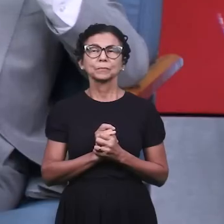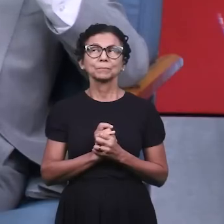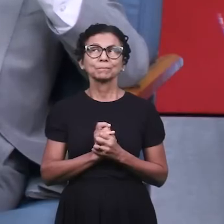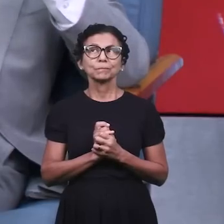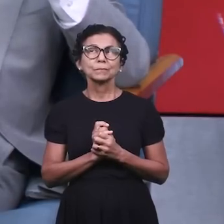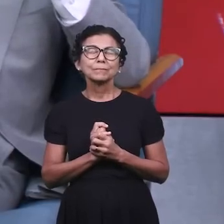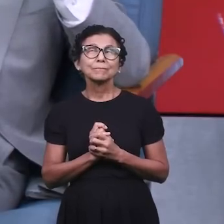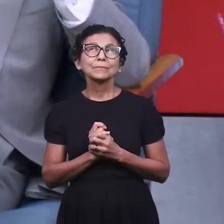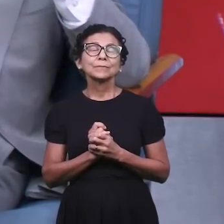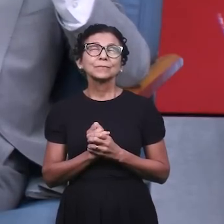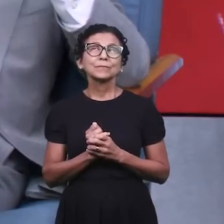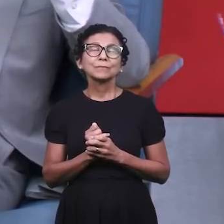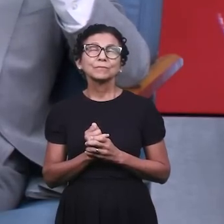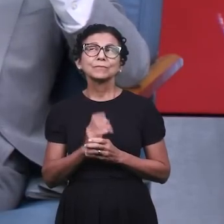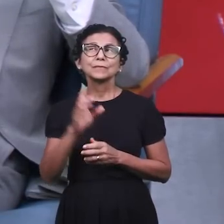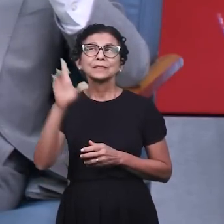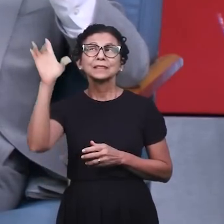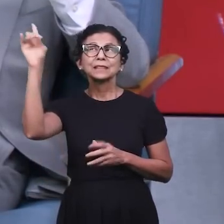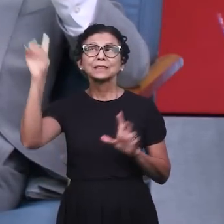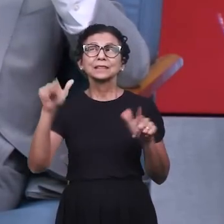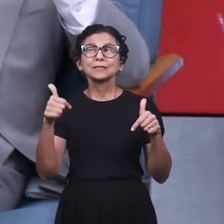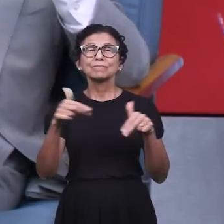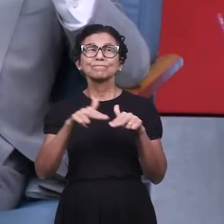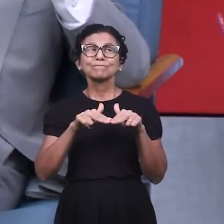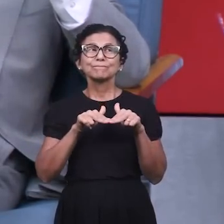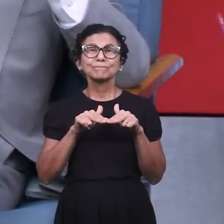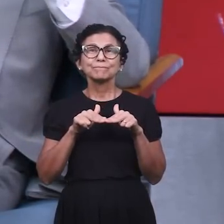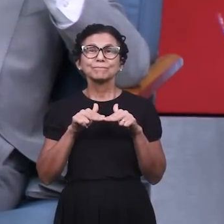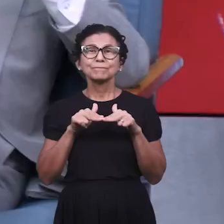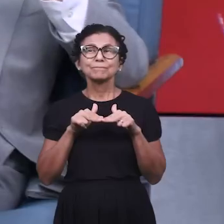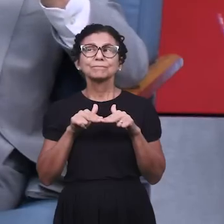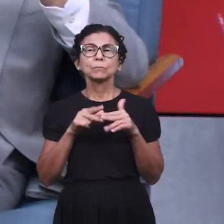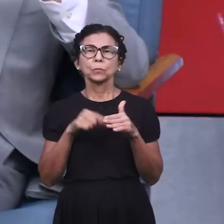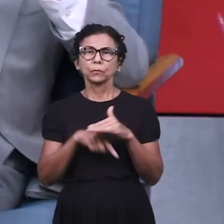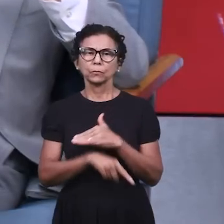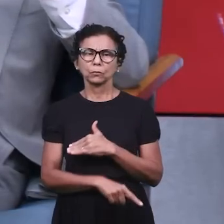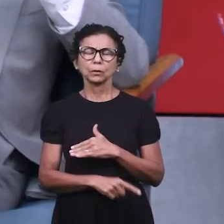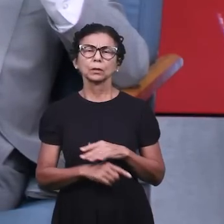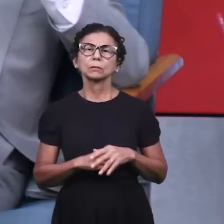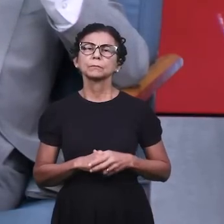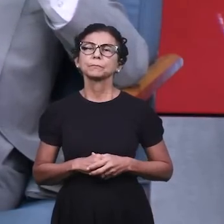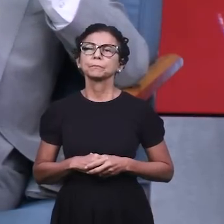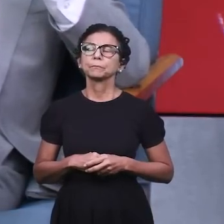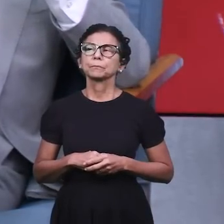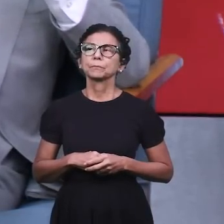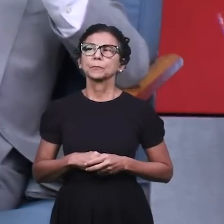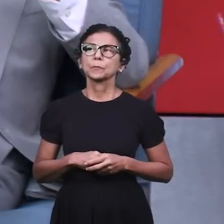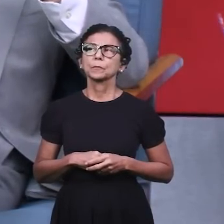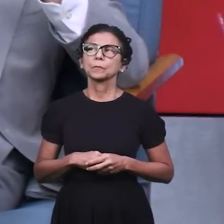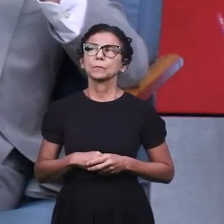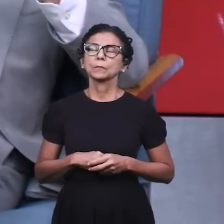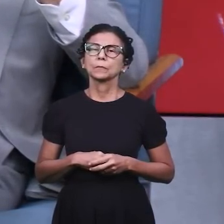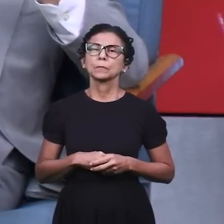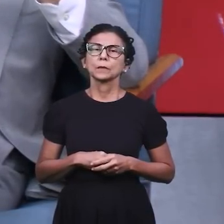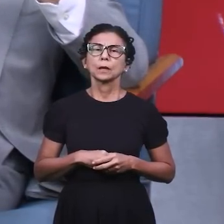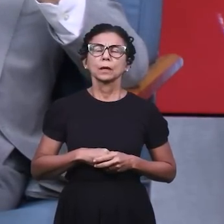Senhor, que é algo extraordinário. Eu me lembro de um